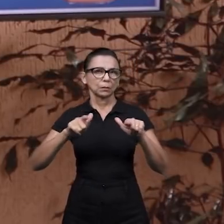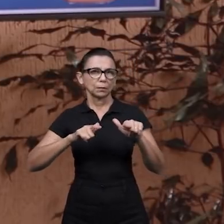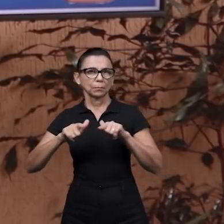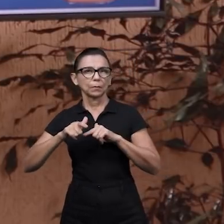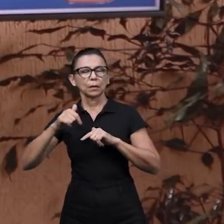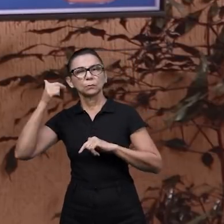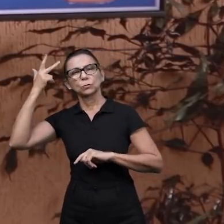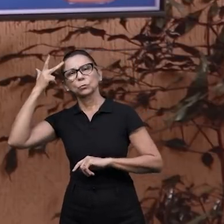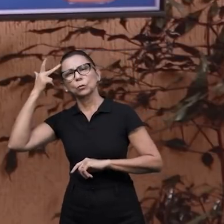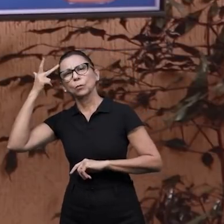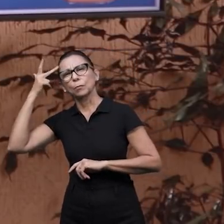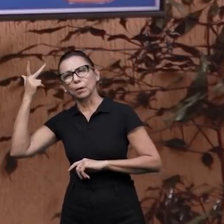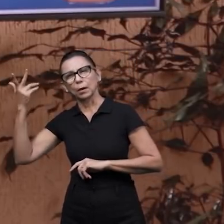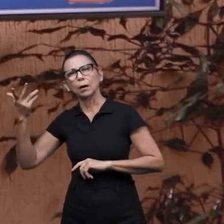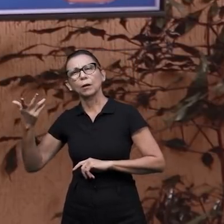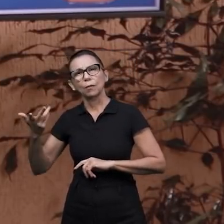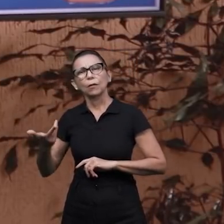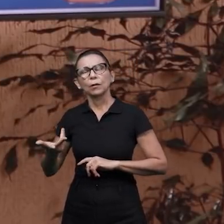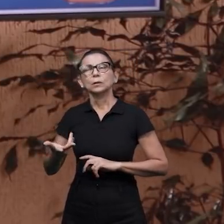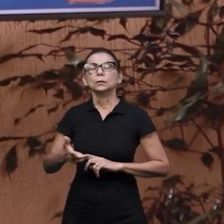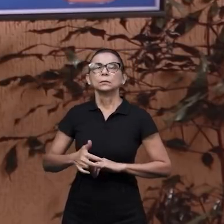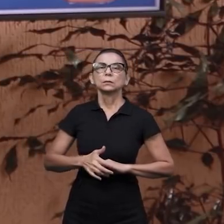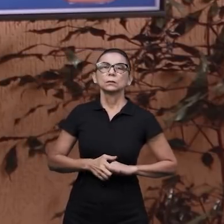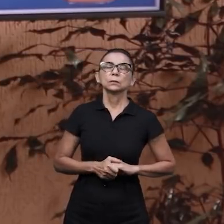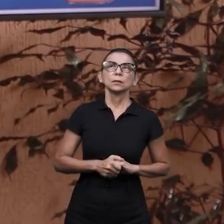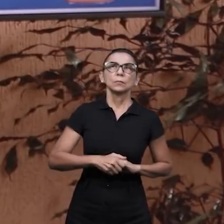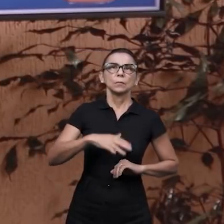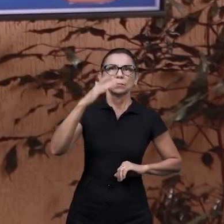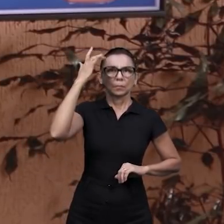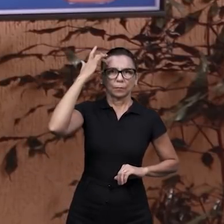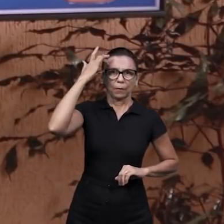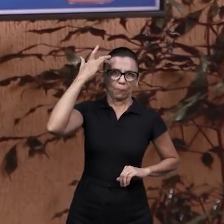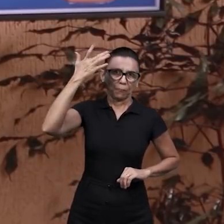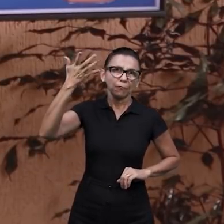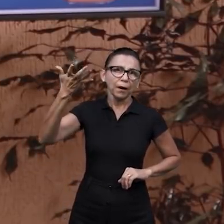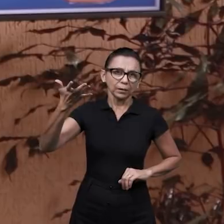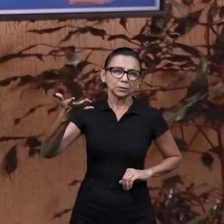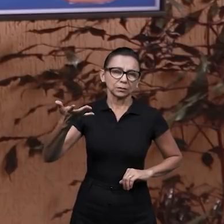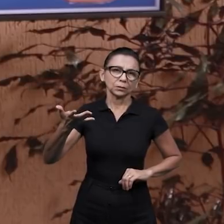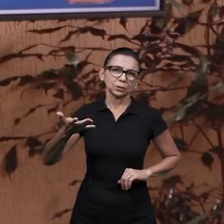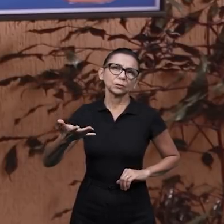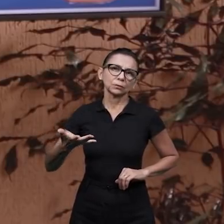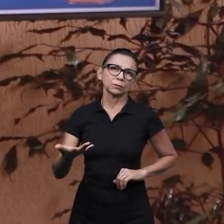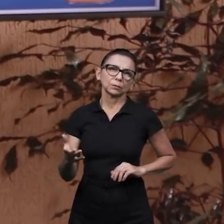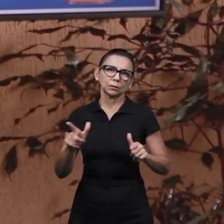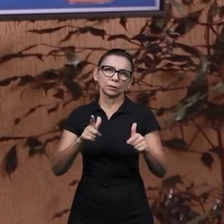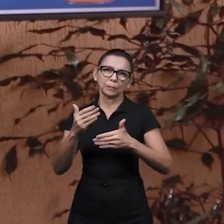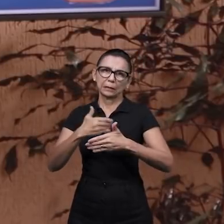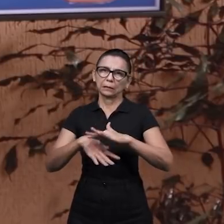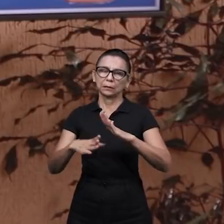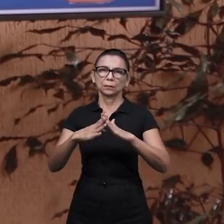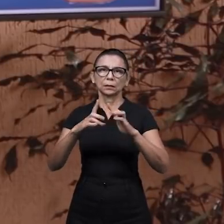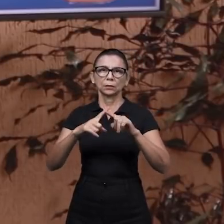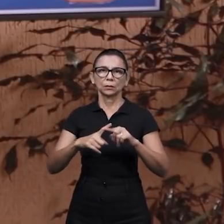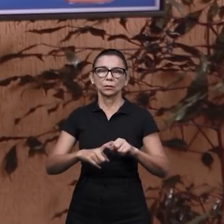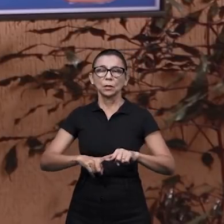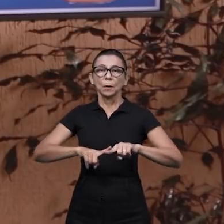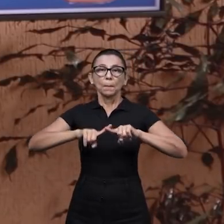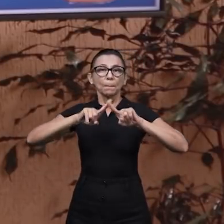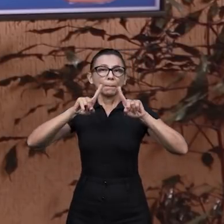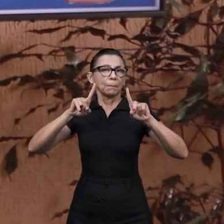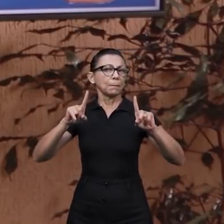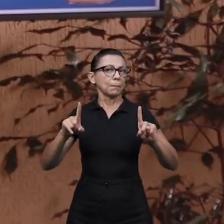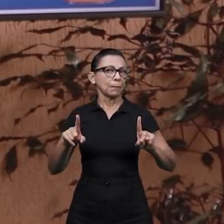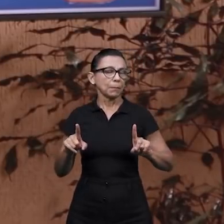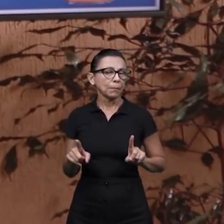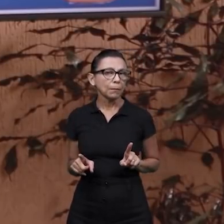essas crianças, é muito mais fácil atendê-las na igreja, mas isso não é um requisito, tá? O requisito